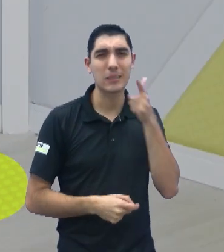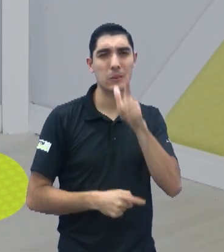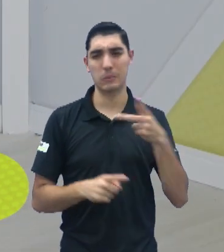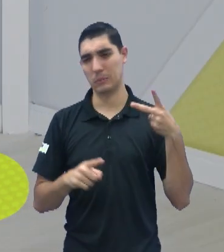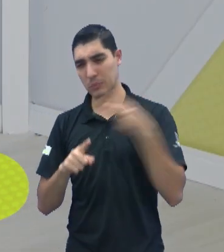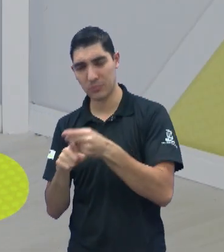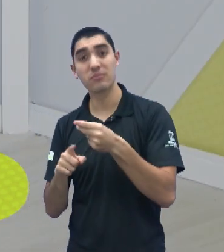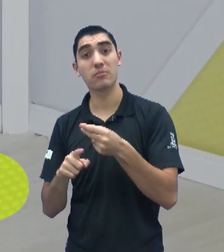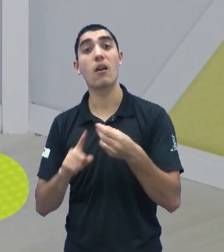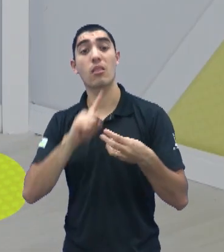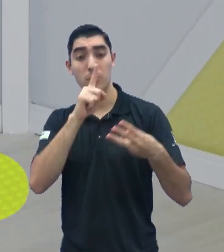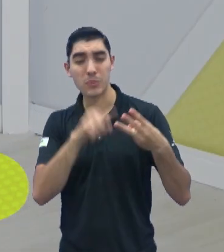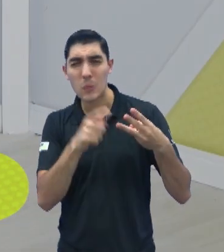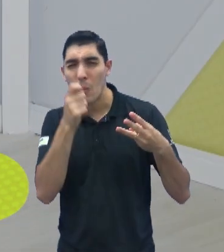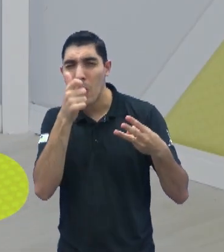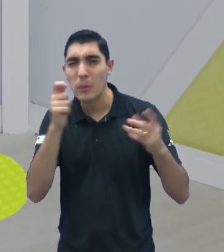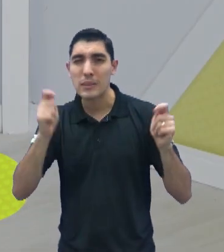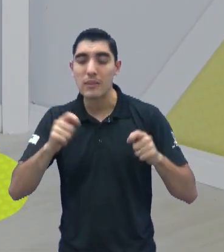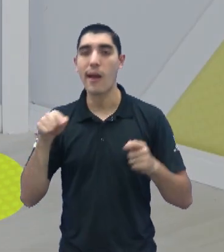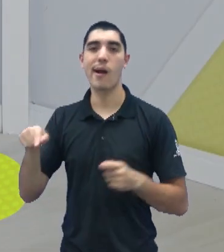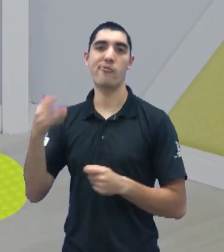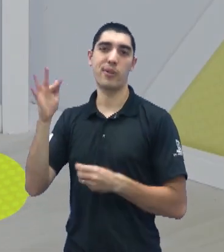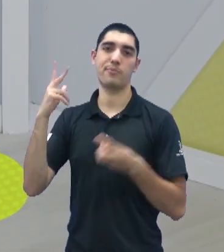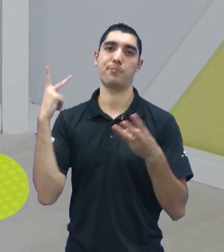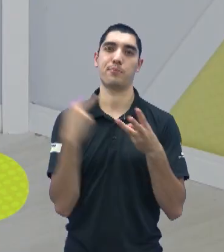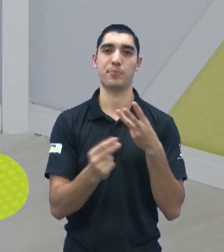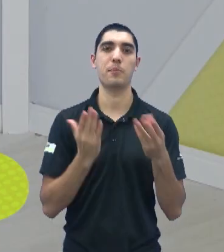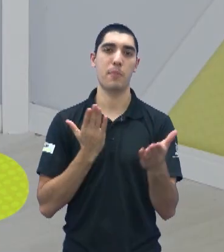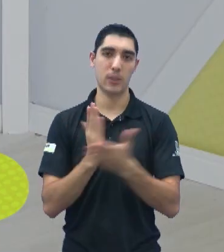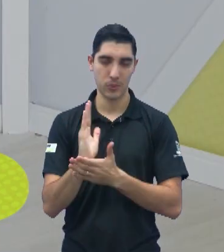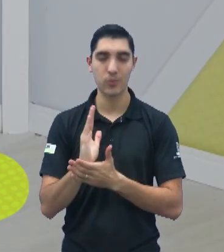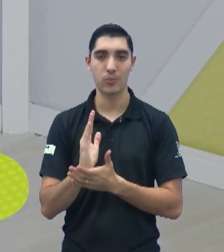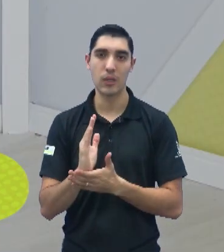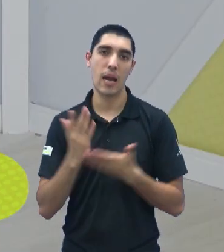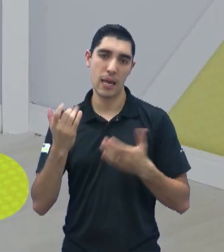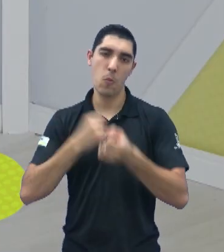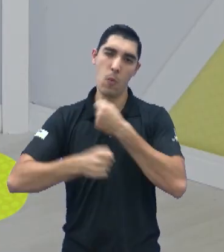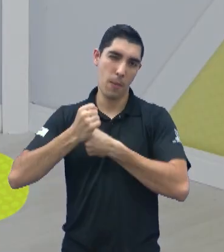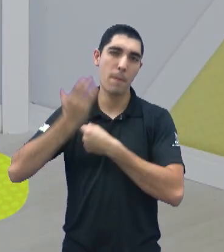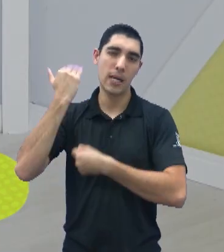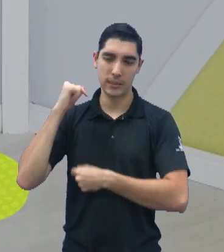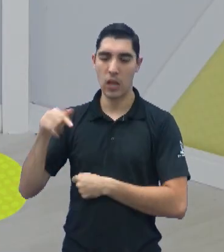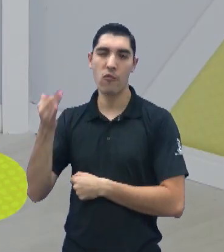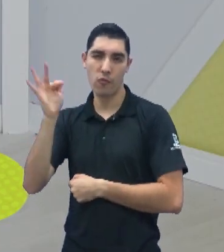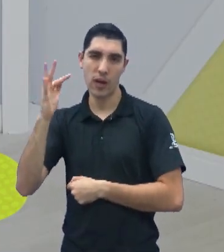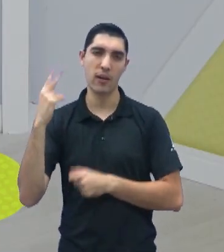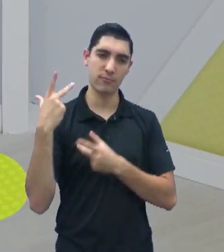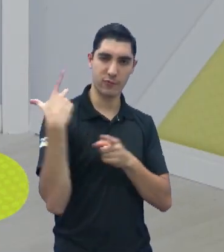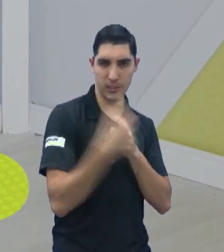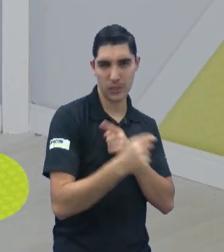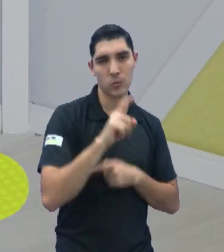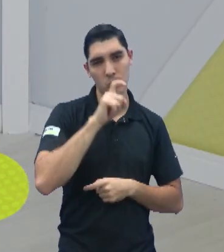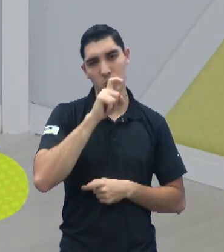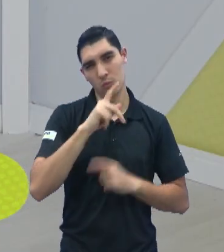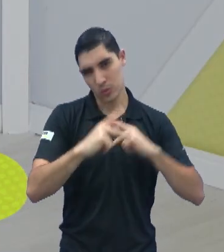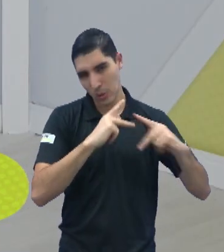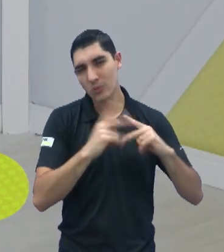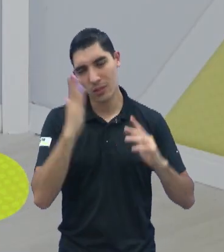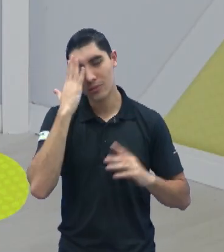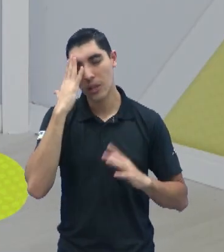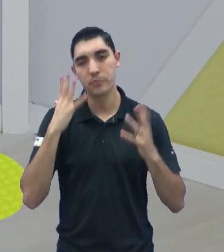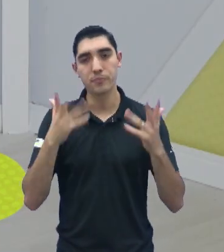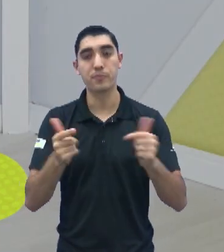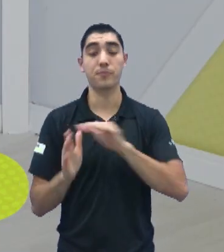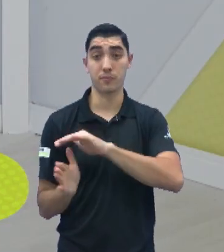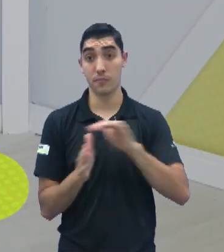acabou levando a vaga na final, enfrentou o São José e deu no que deu, todo mundo lembra. Mas enfim, jogar o jogo com tranquilidade, sabendo que o